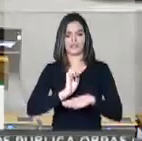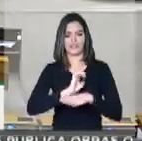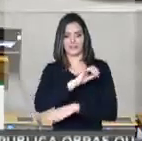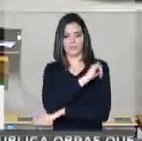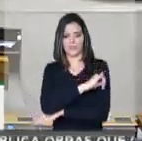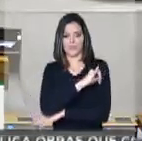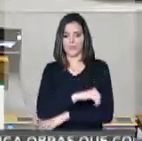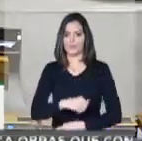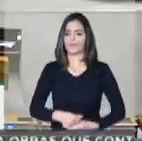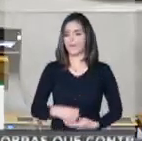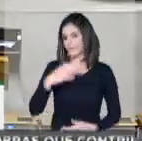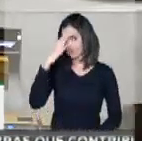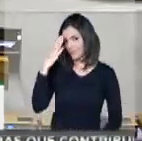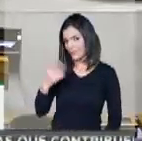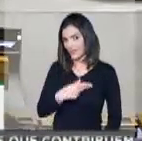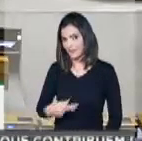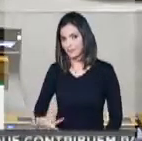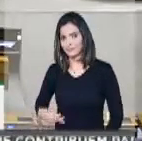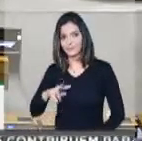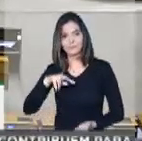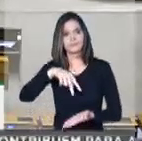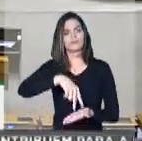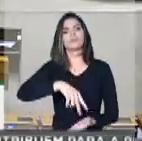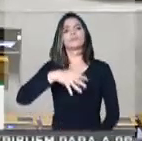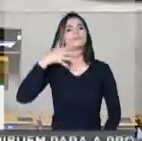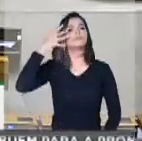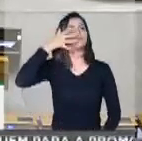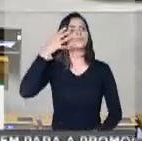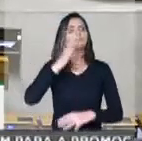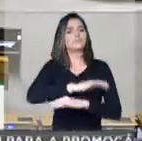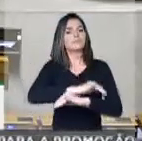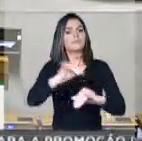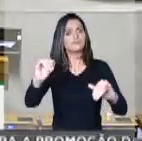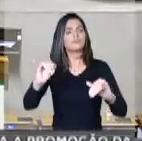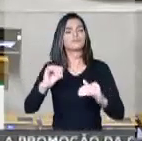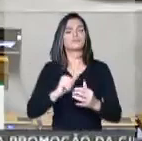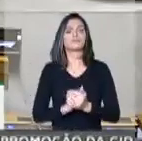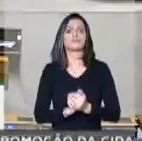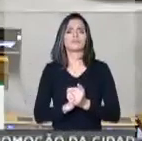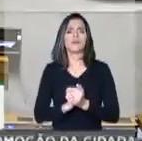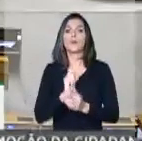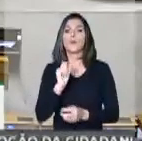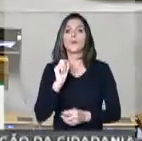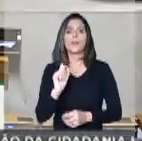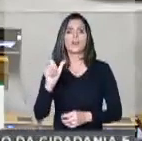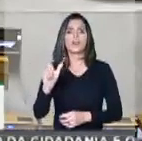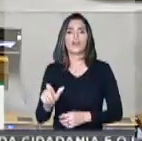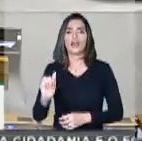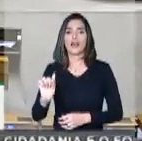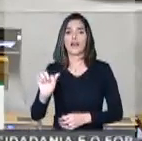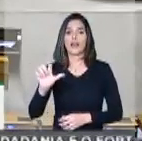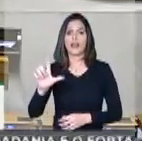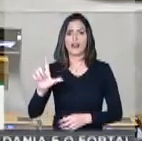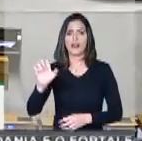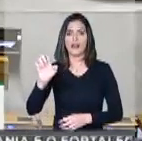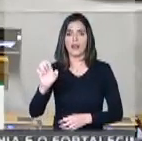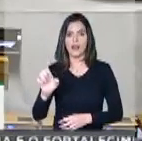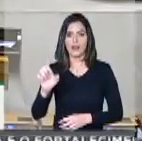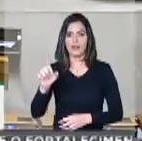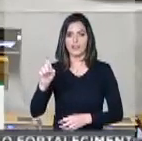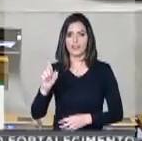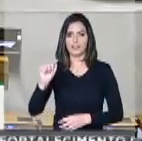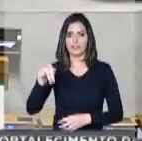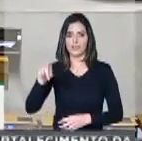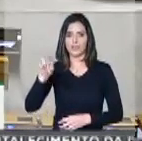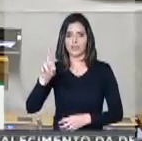Muito obrigado, presidente. Eu venho a esta tribuna, presidente, para falar de uma notícia que o deputado Alexandre Frota acaba de repercutir,